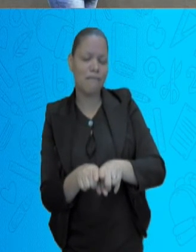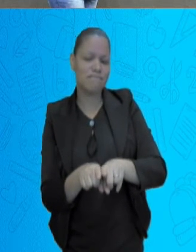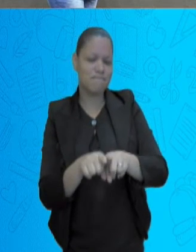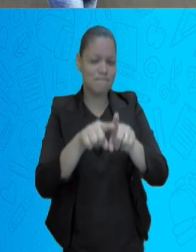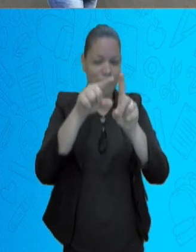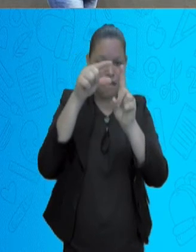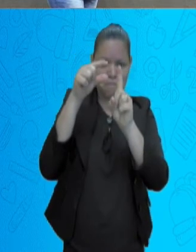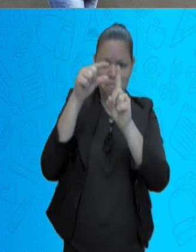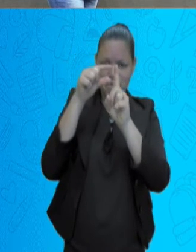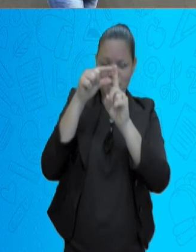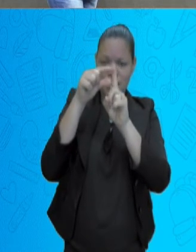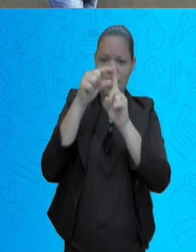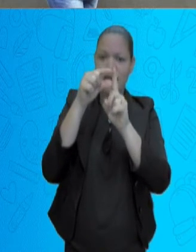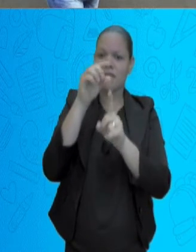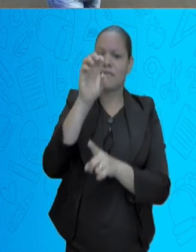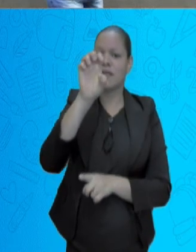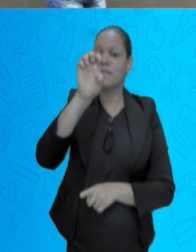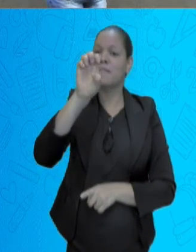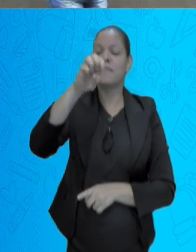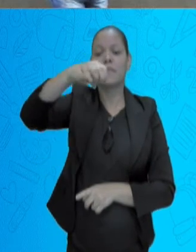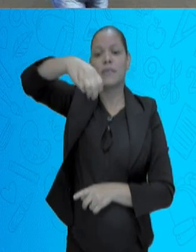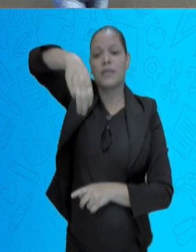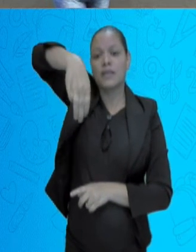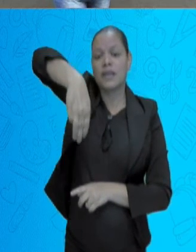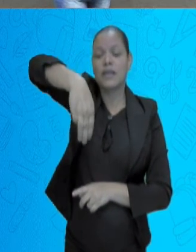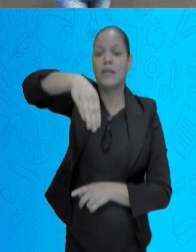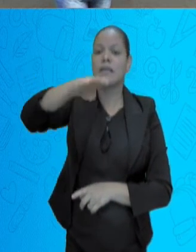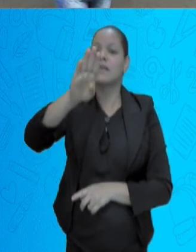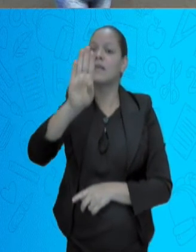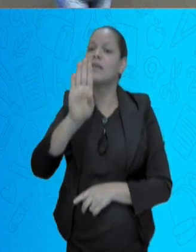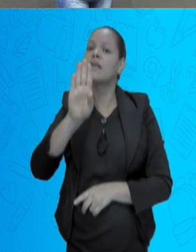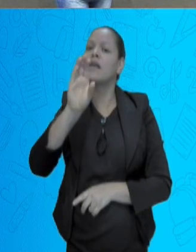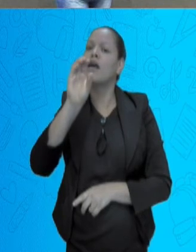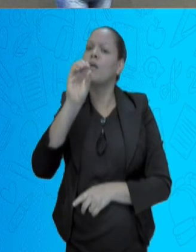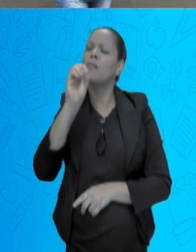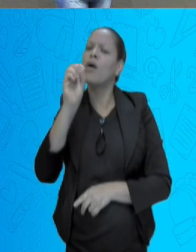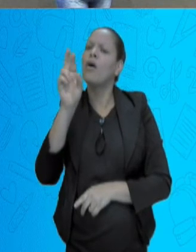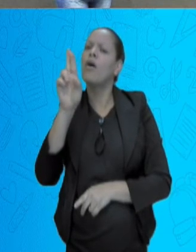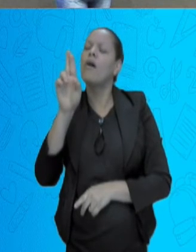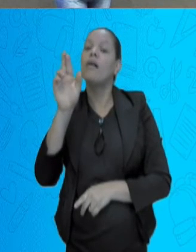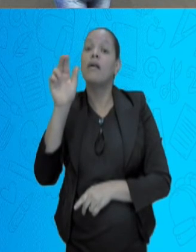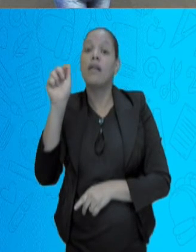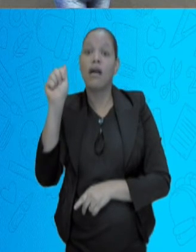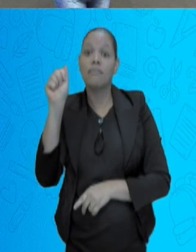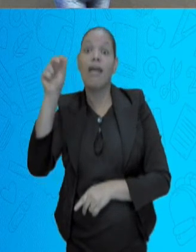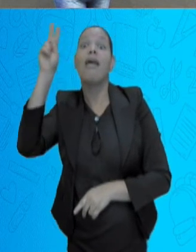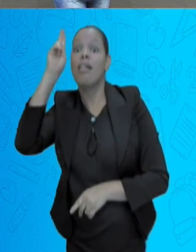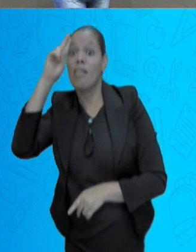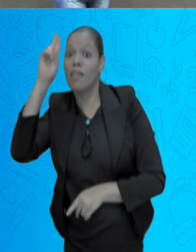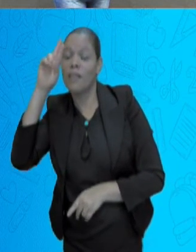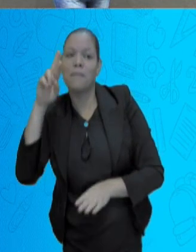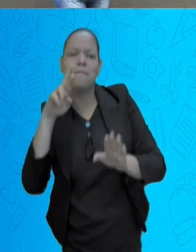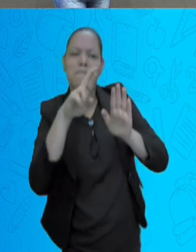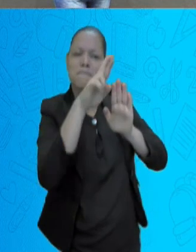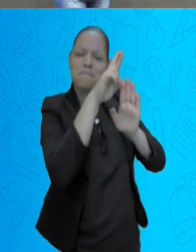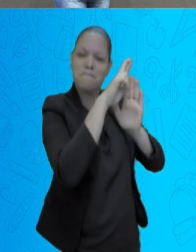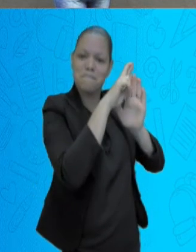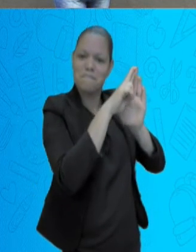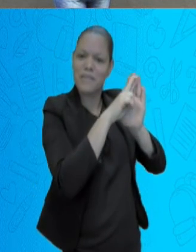Embora, embora. Eu preciso recordar a regra. E como que eu recordo a